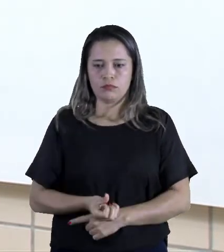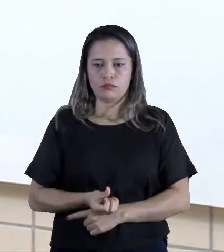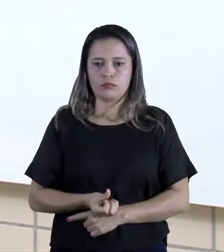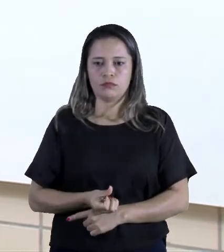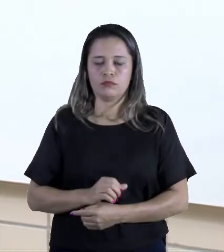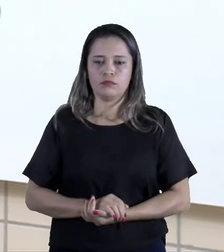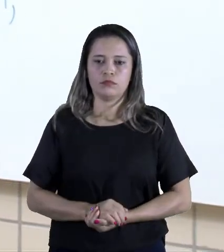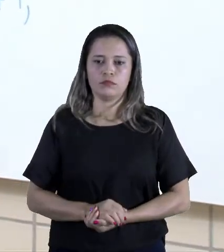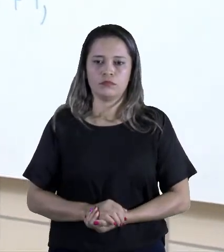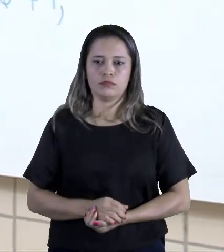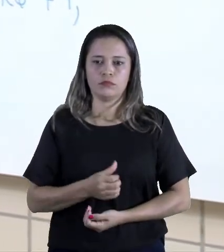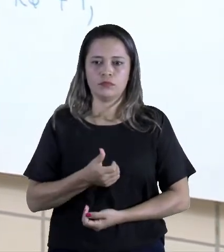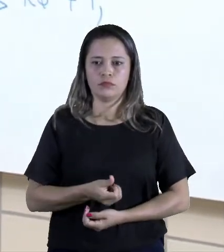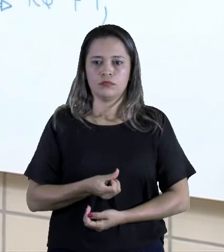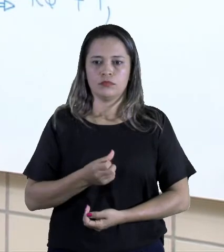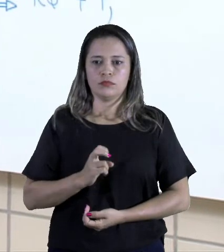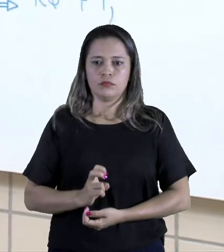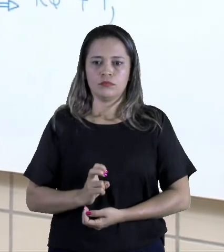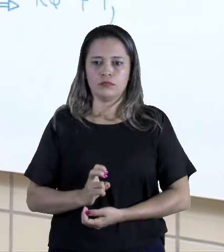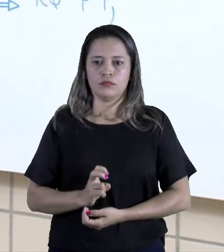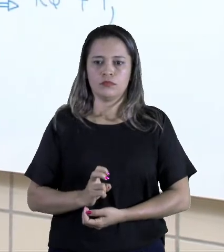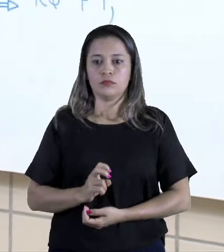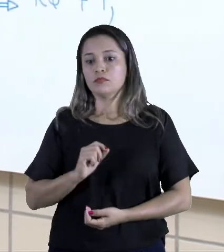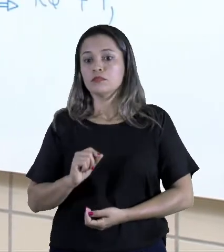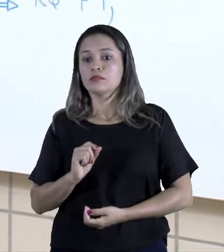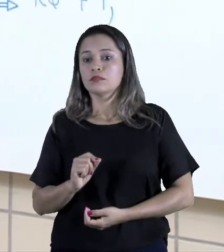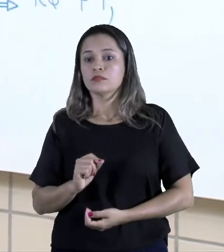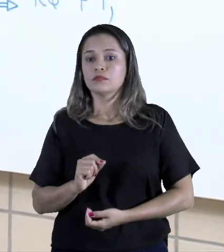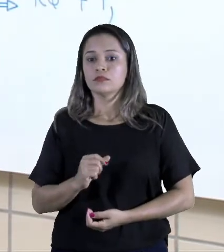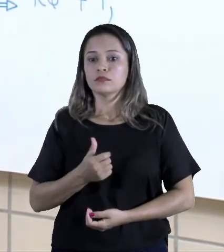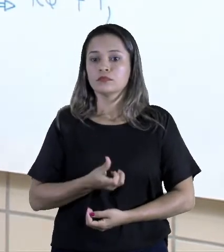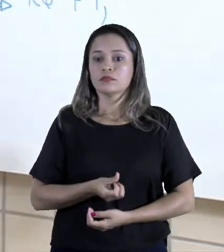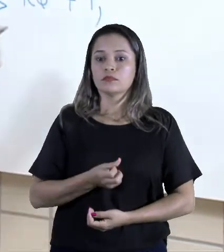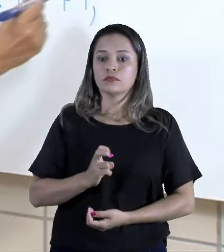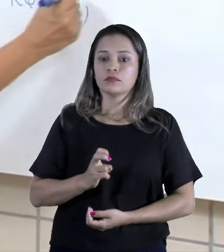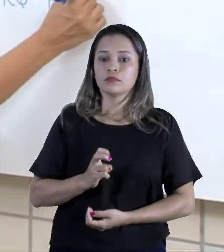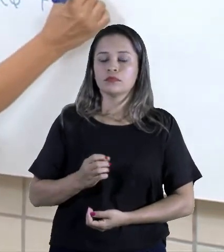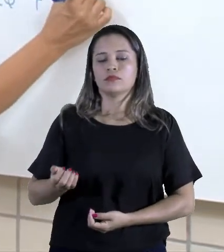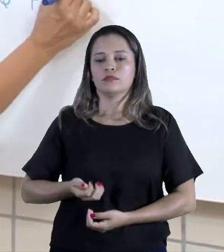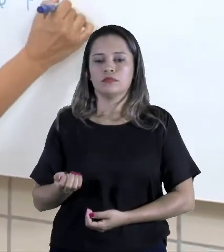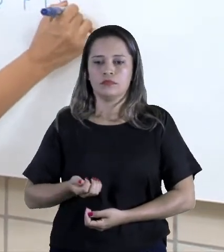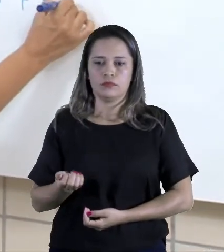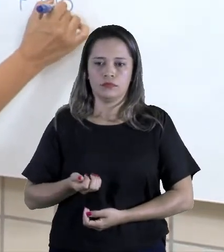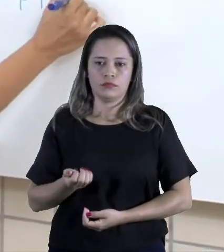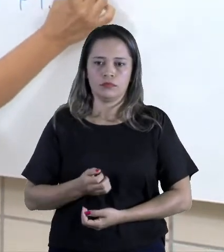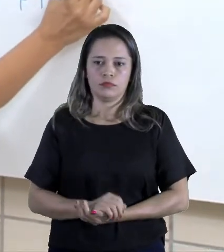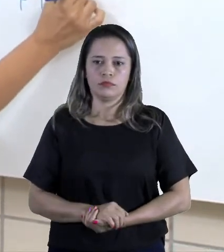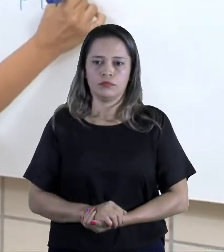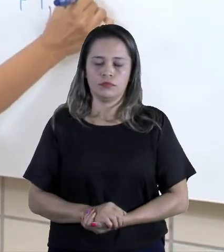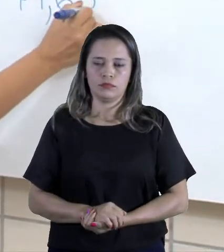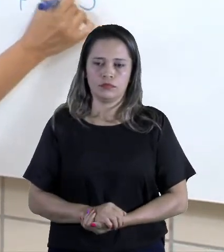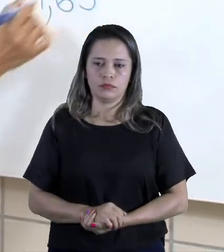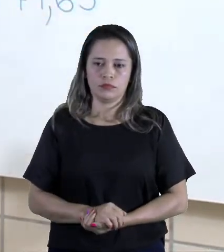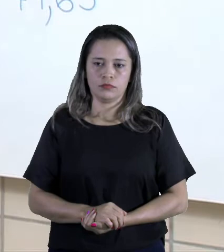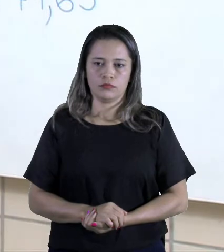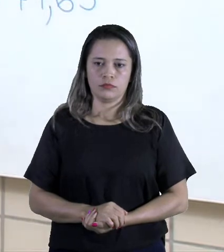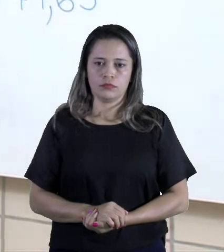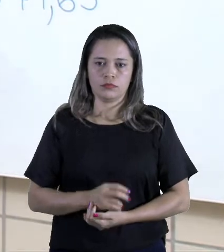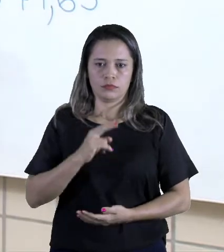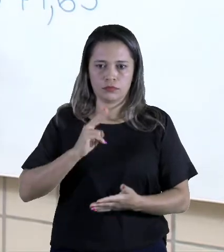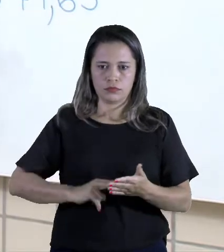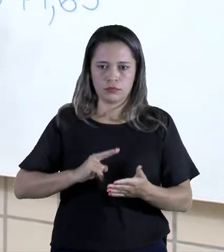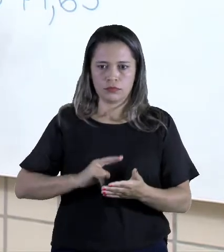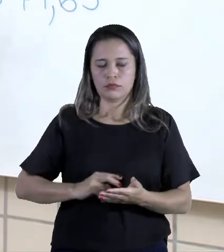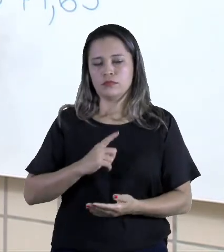6. Então, eu tenho 65. O quê? 65 centavos. Fazendo a leitura aqui,